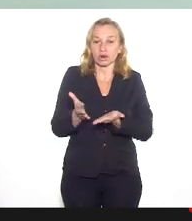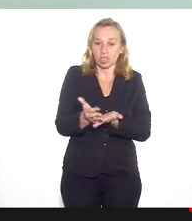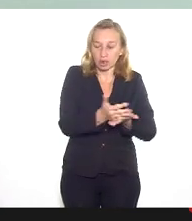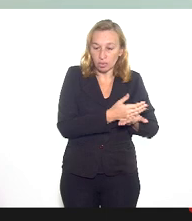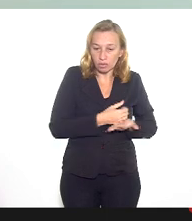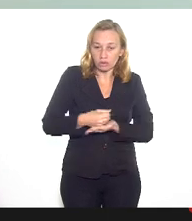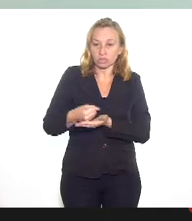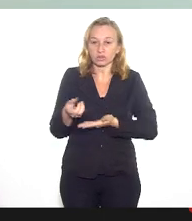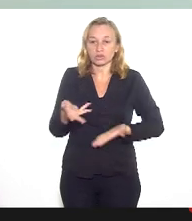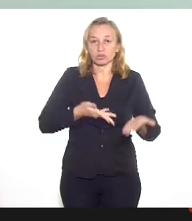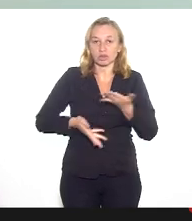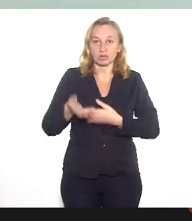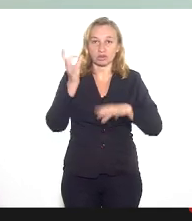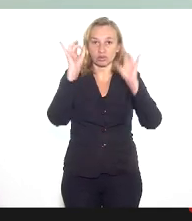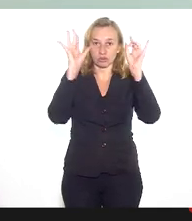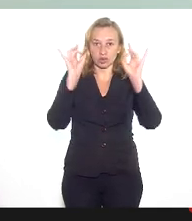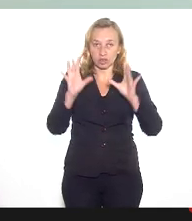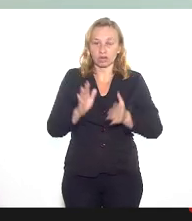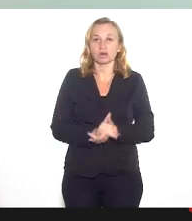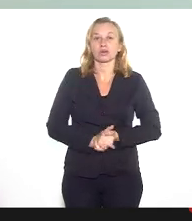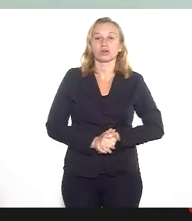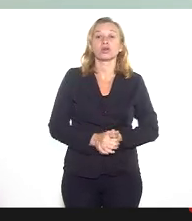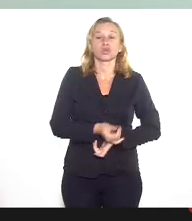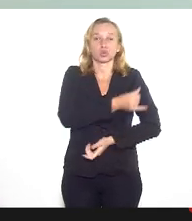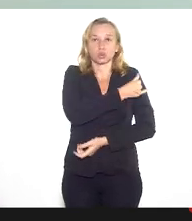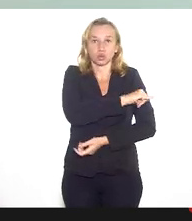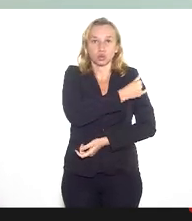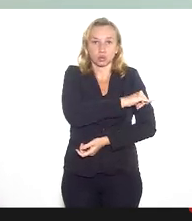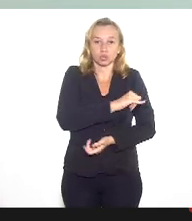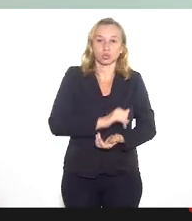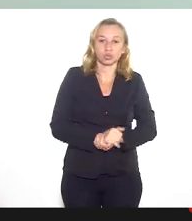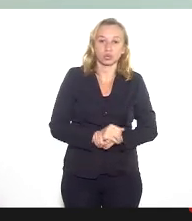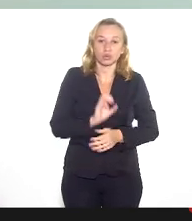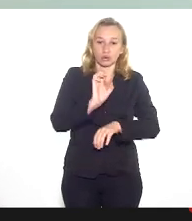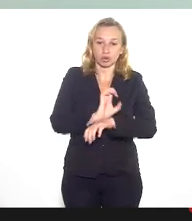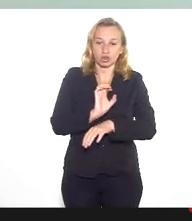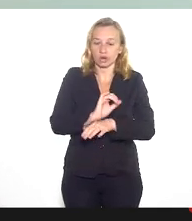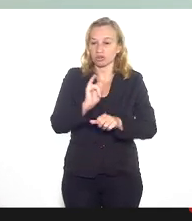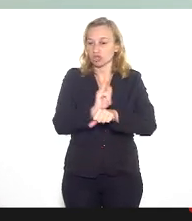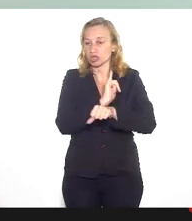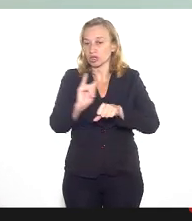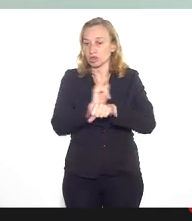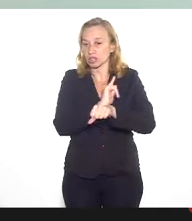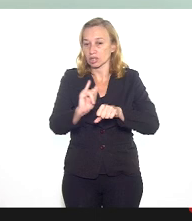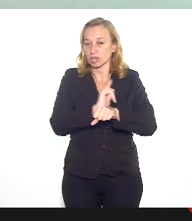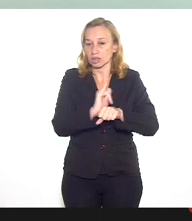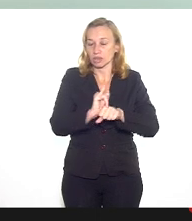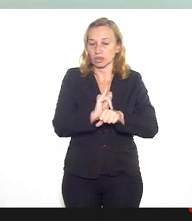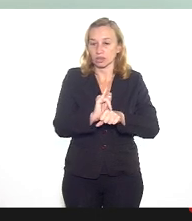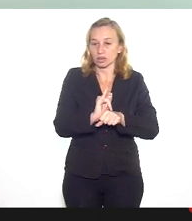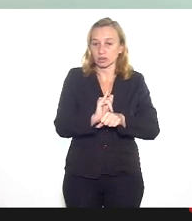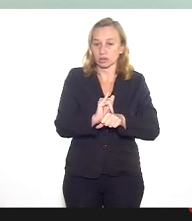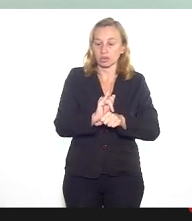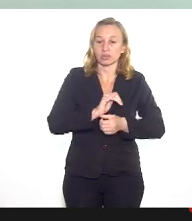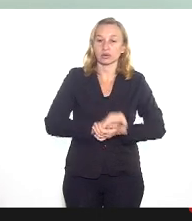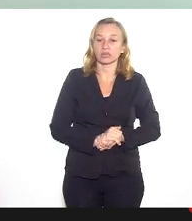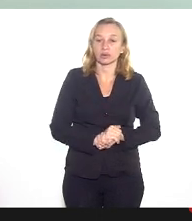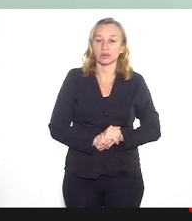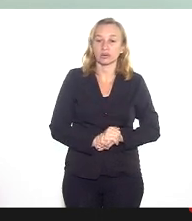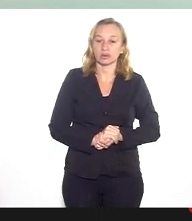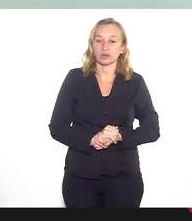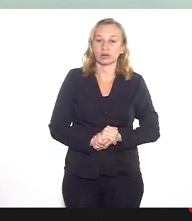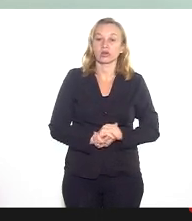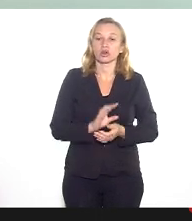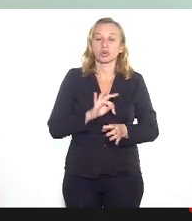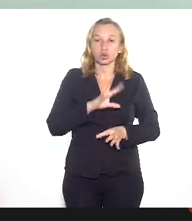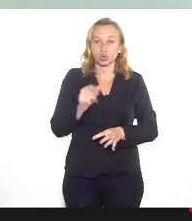das participações especiais, e que o Rio de Janeiro é o estado estratégico para a gente nesse setor, por tudo que a gente falou